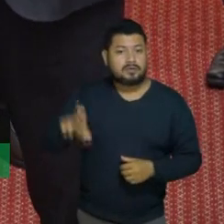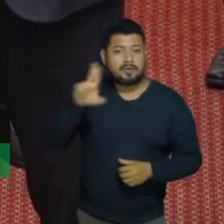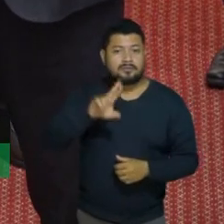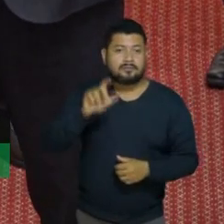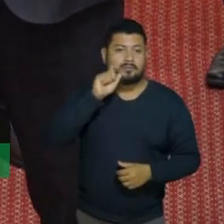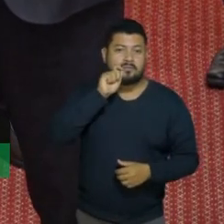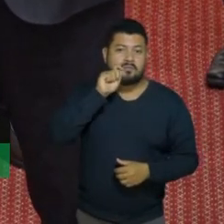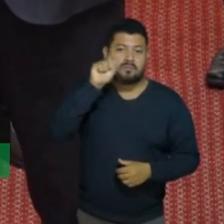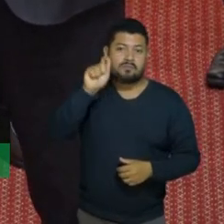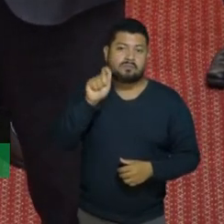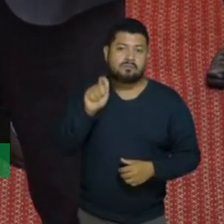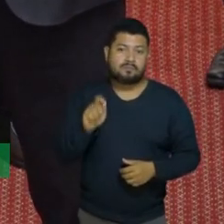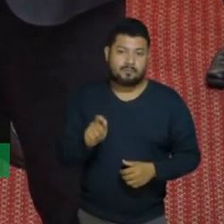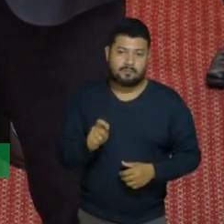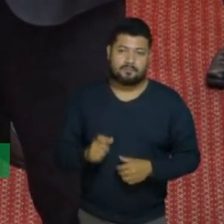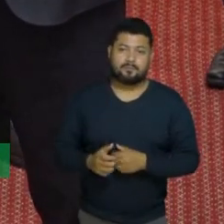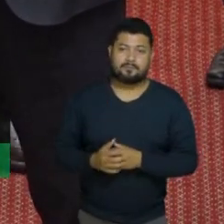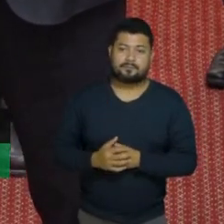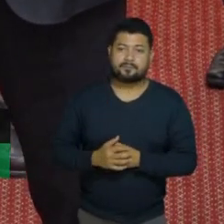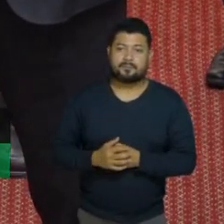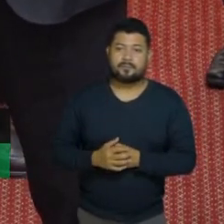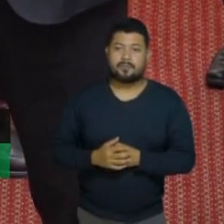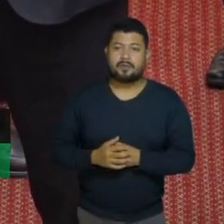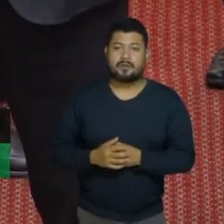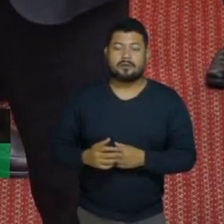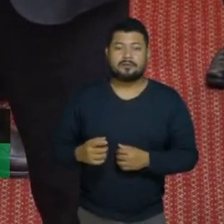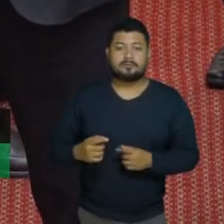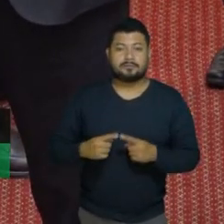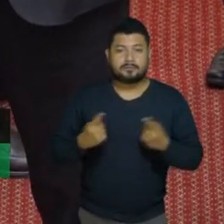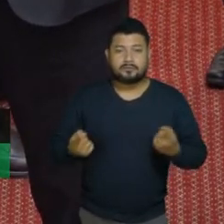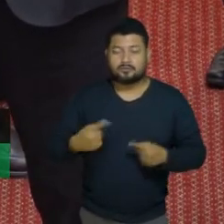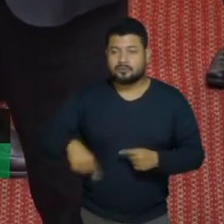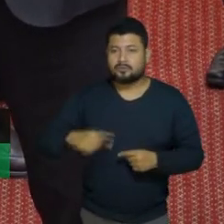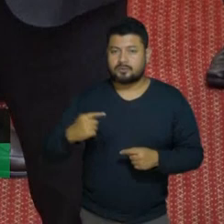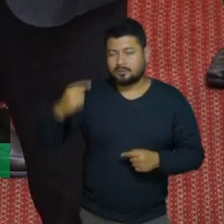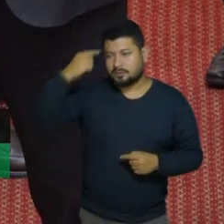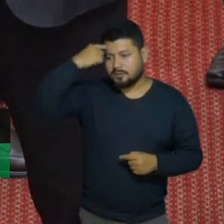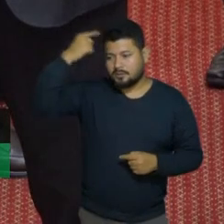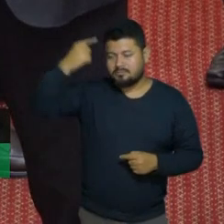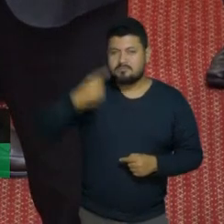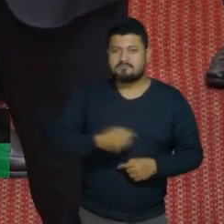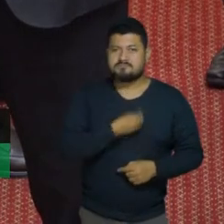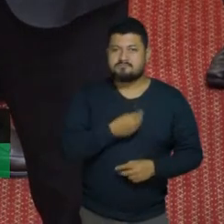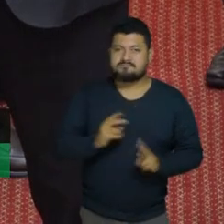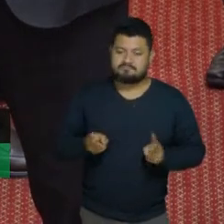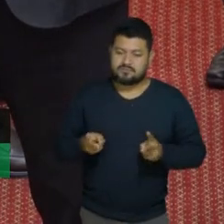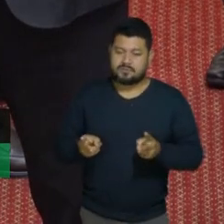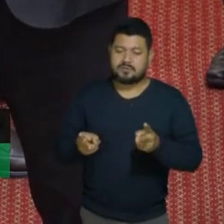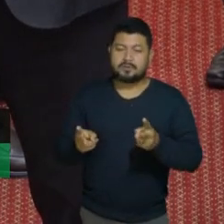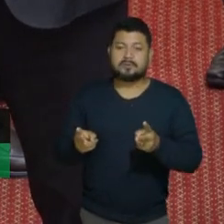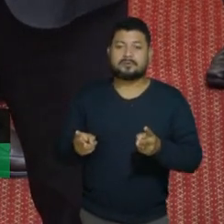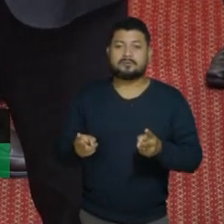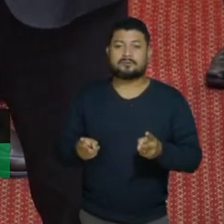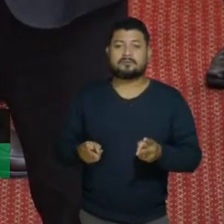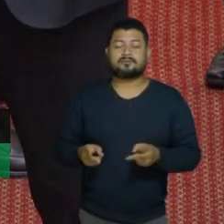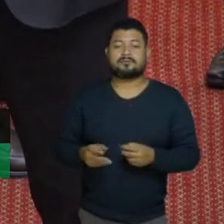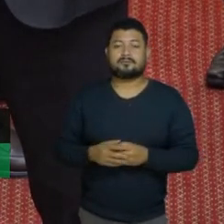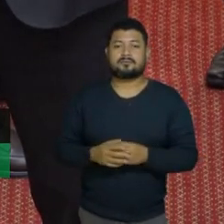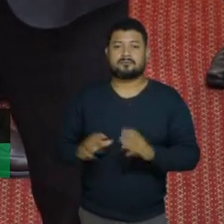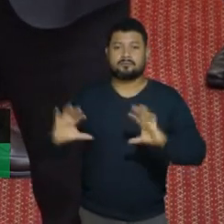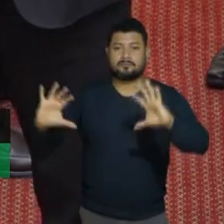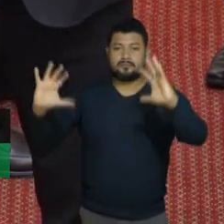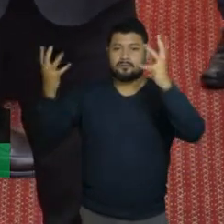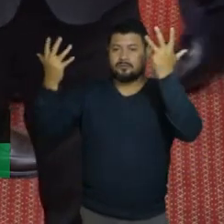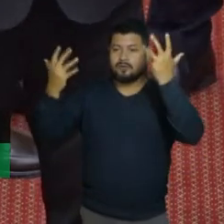nosso símbolo, que é o pinhão. Que a gente possa manter vivo isso através da nossa festa. Que mais do que um festival